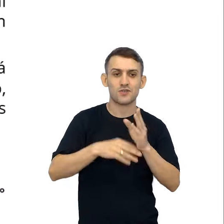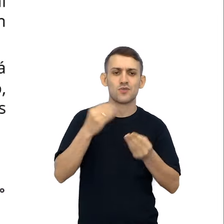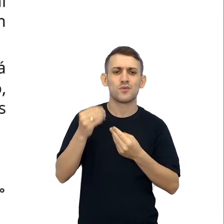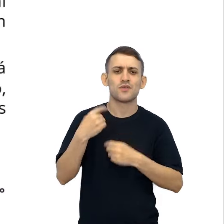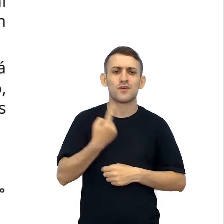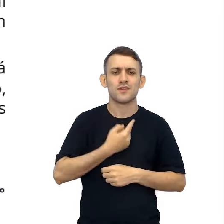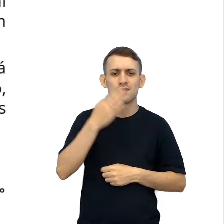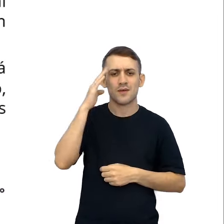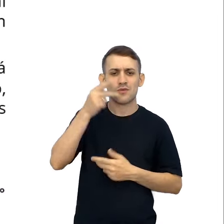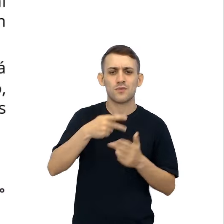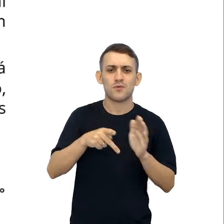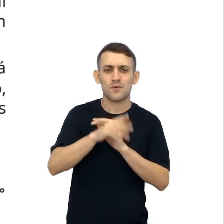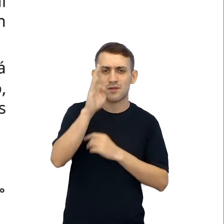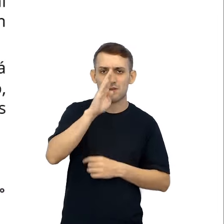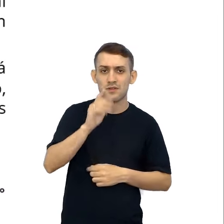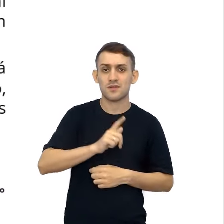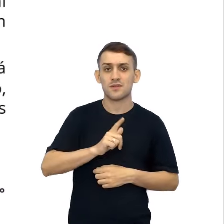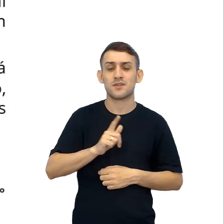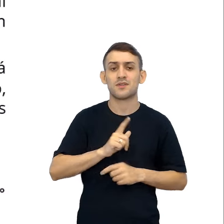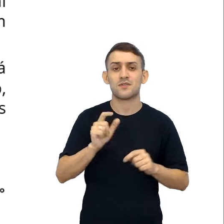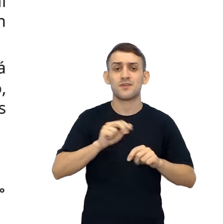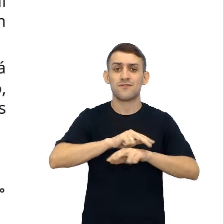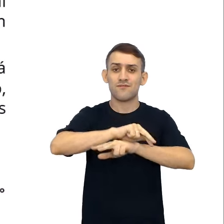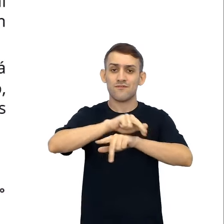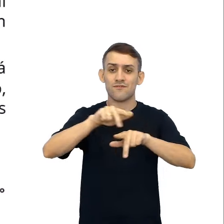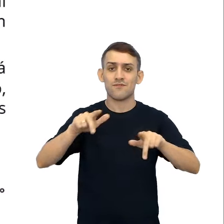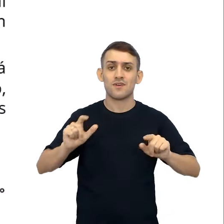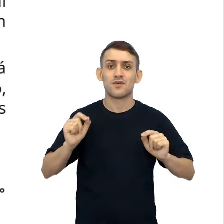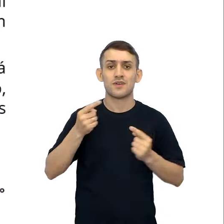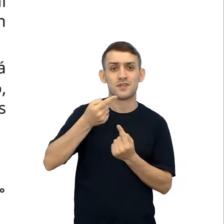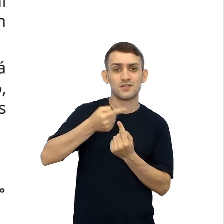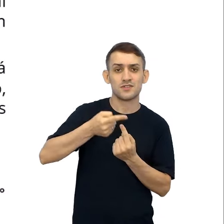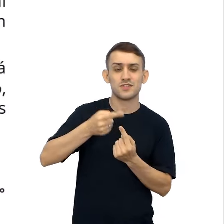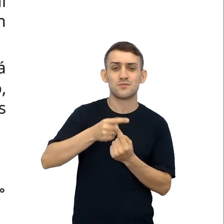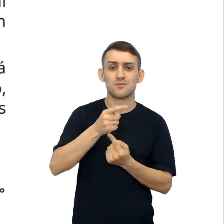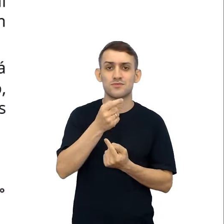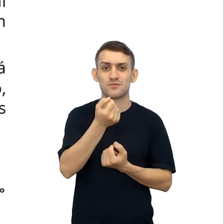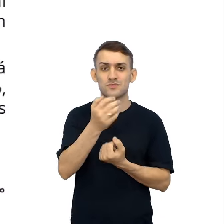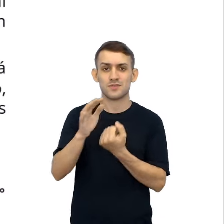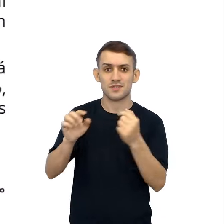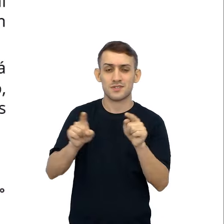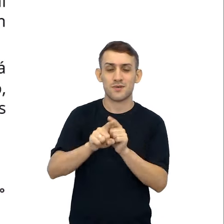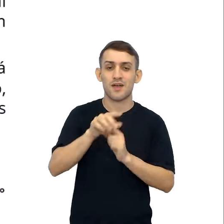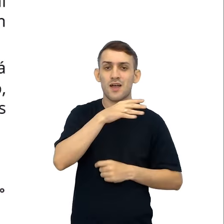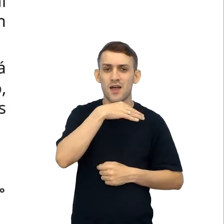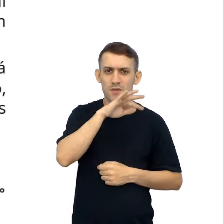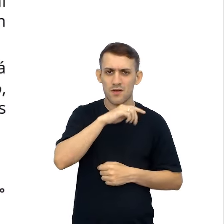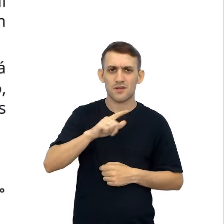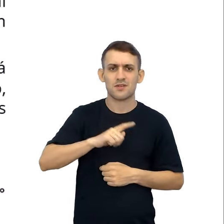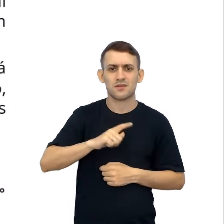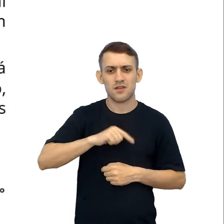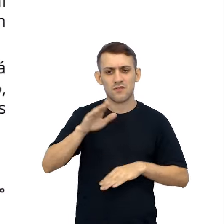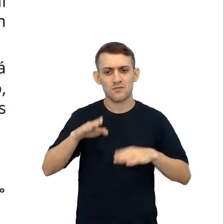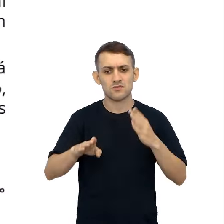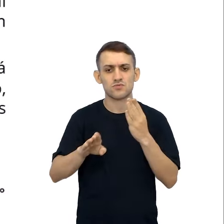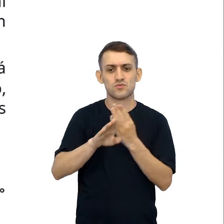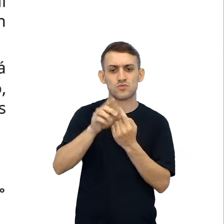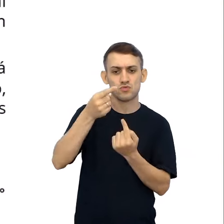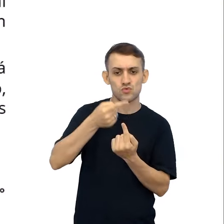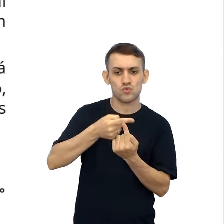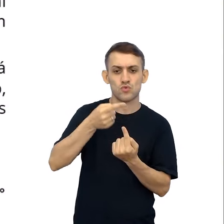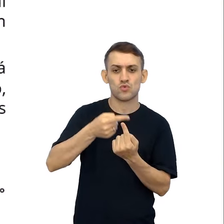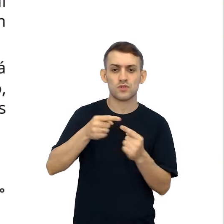os biomas brasileiros constituem-se por diversificados tipos de vegetação e de animais que podem ser identificados pelos tipos